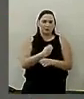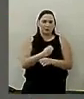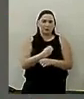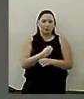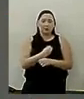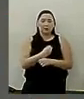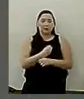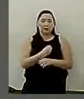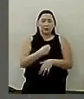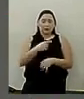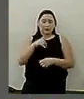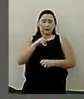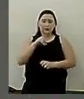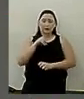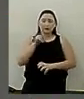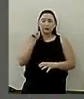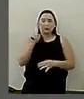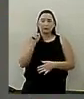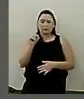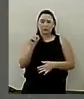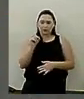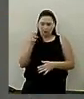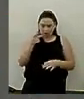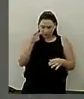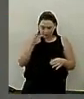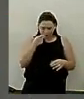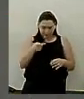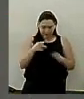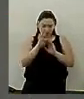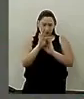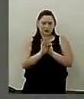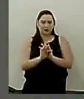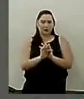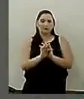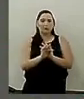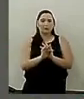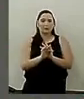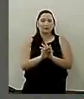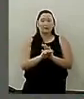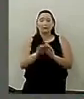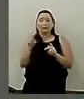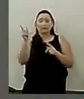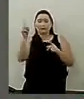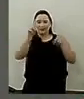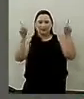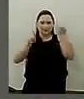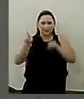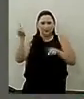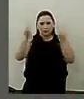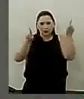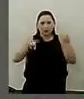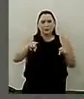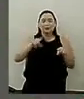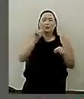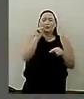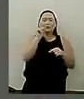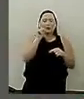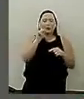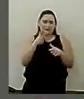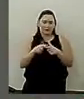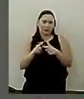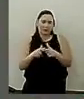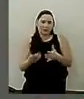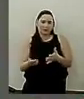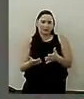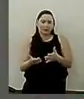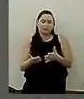a alegorizar o texto, entendendo tempestade como problema, tempestade como situação